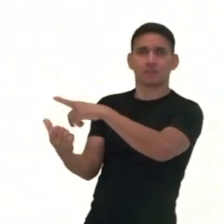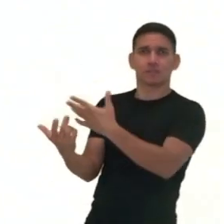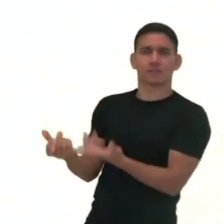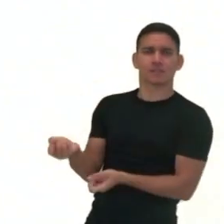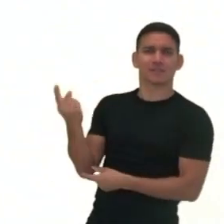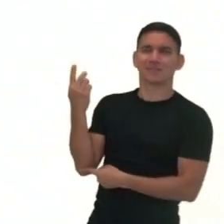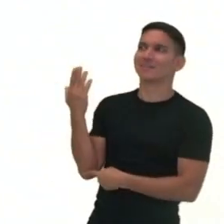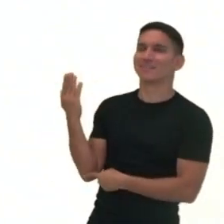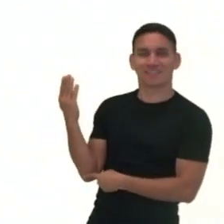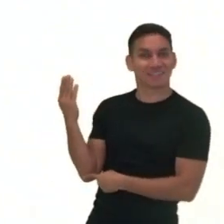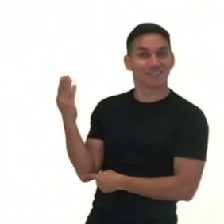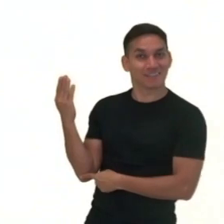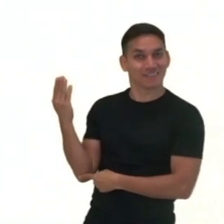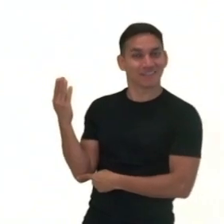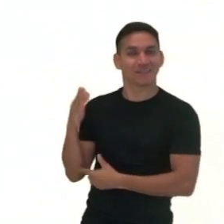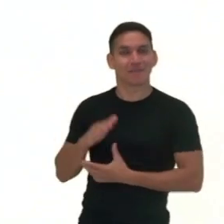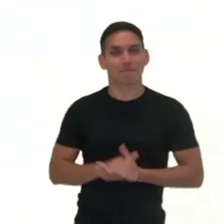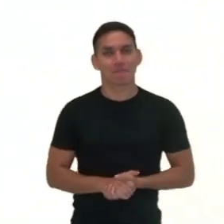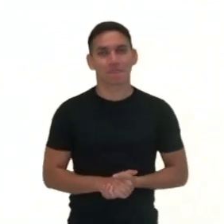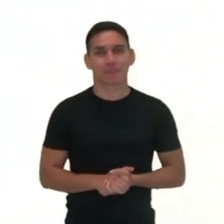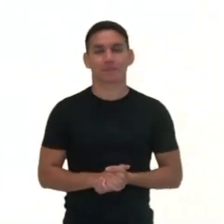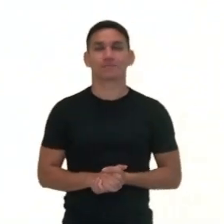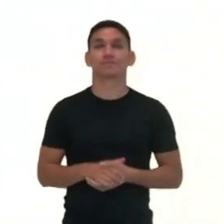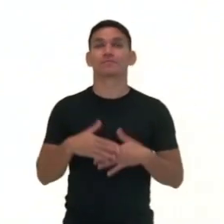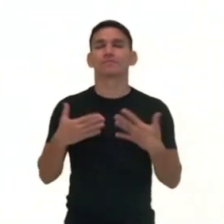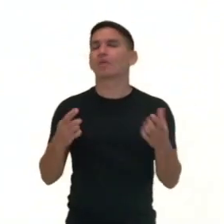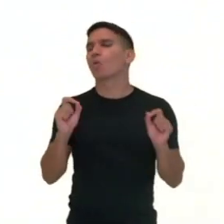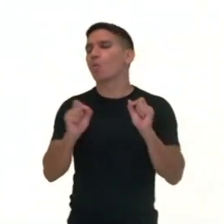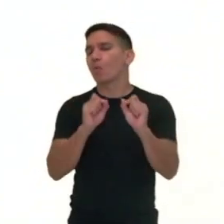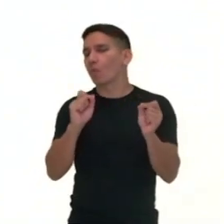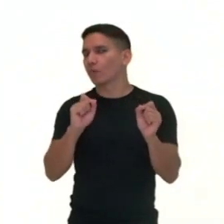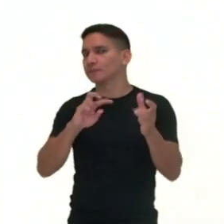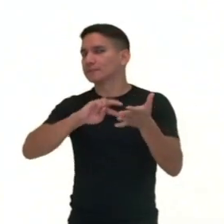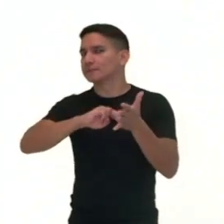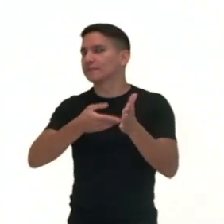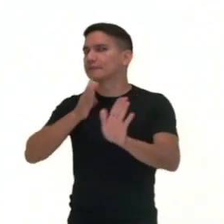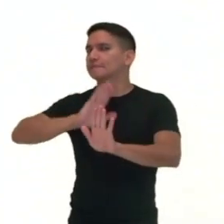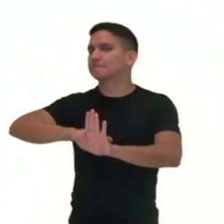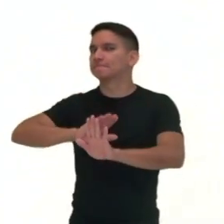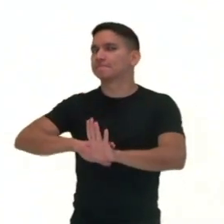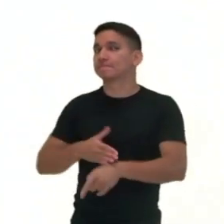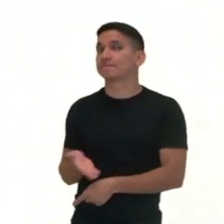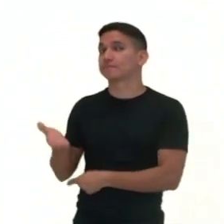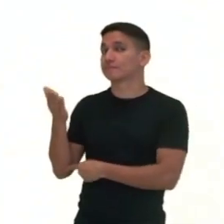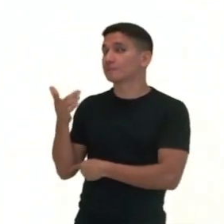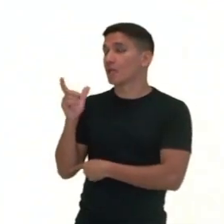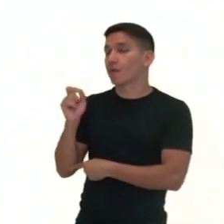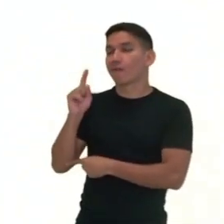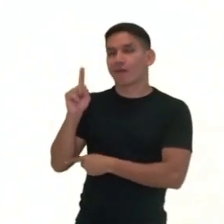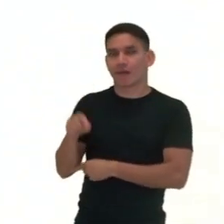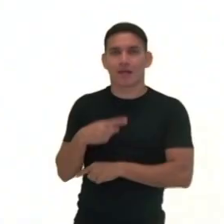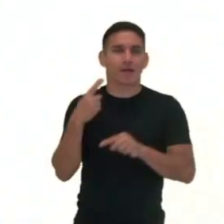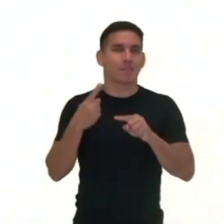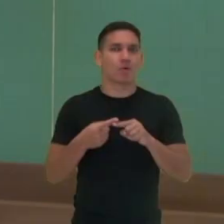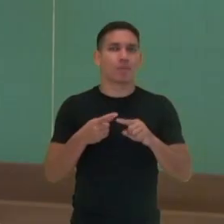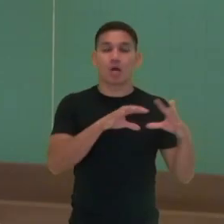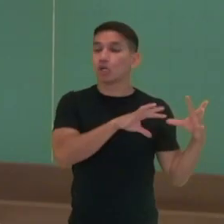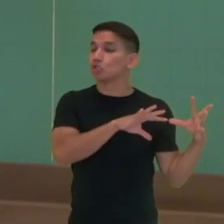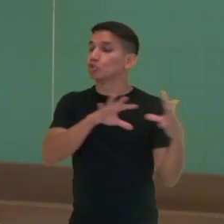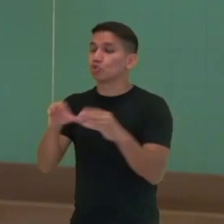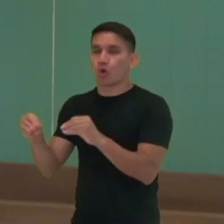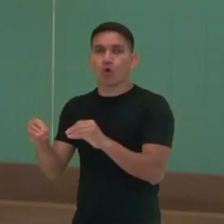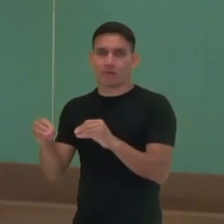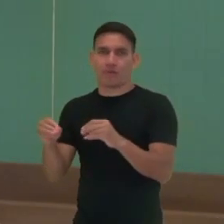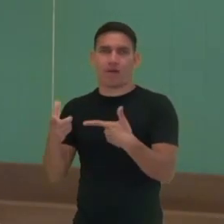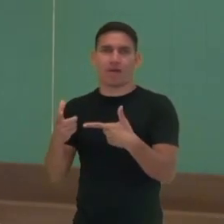iguais a 5/6, certo? Então, o que isso significa? Significa que todas essas